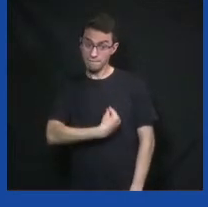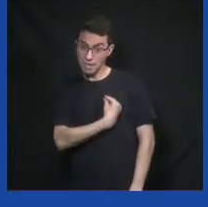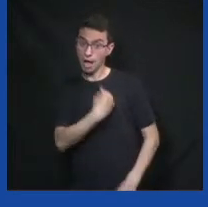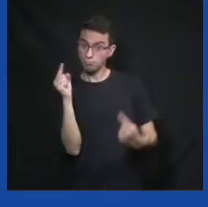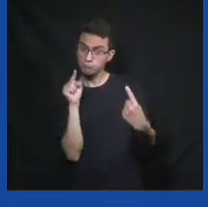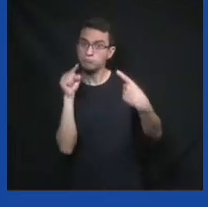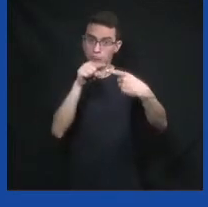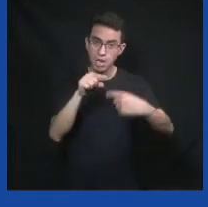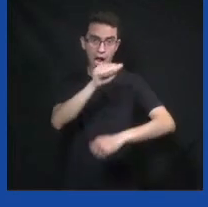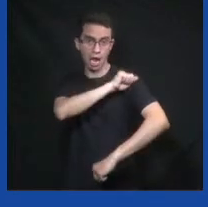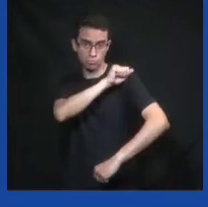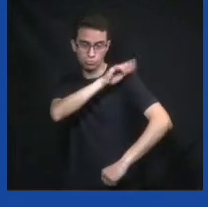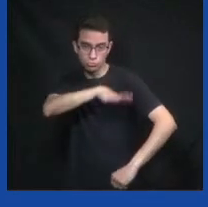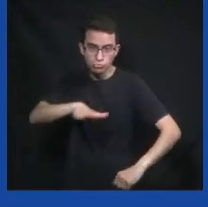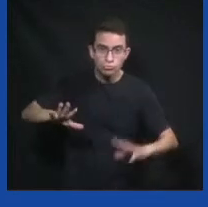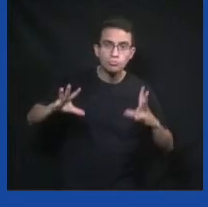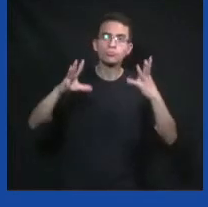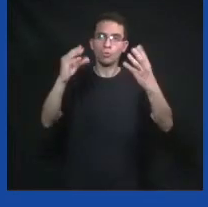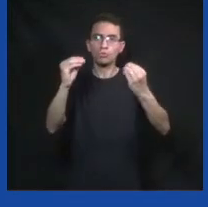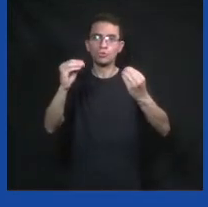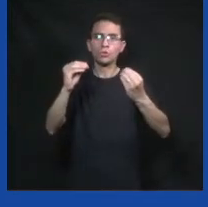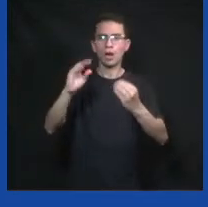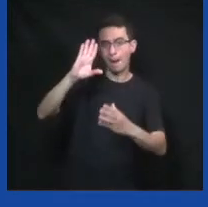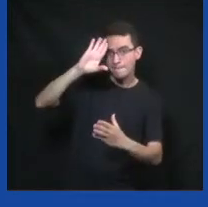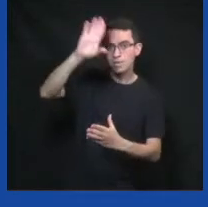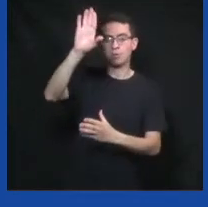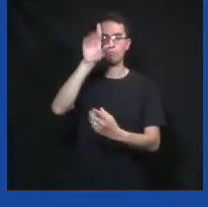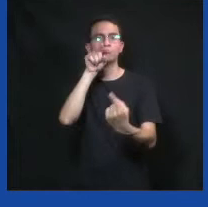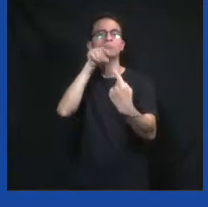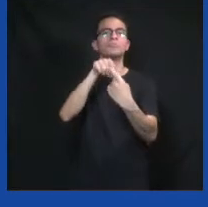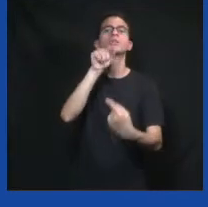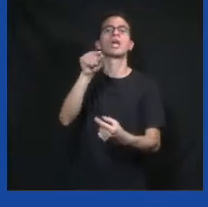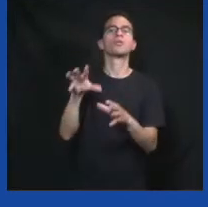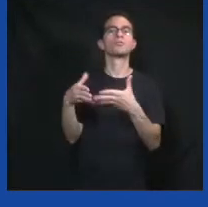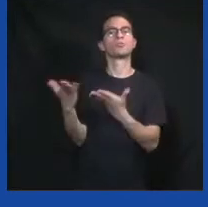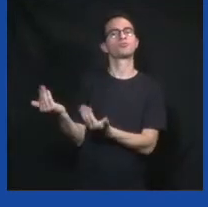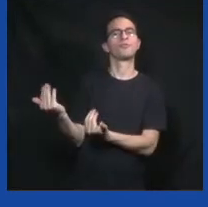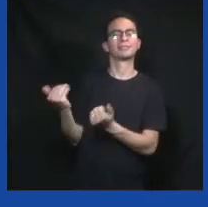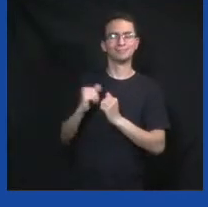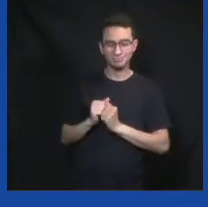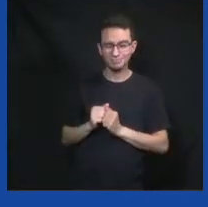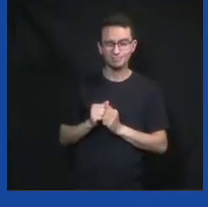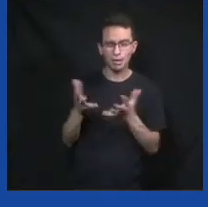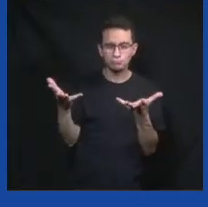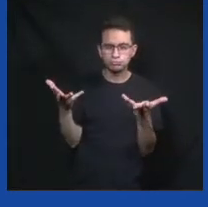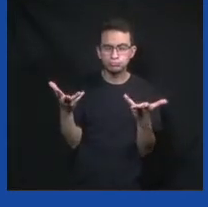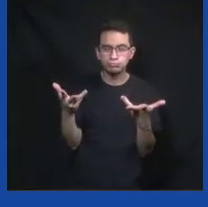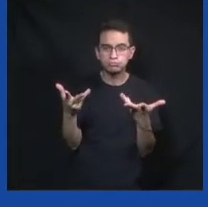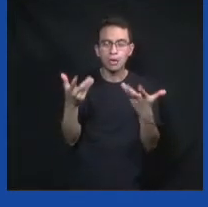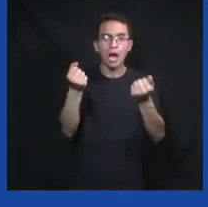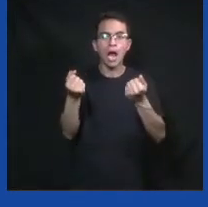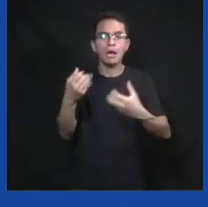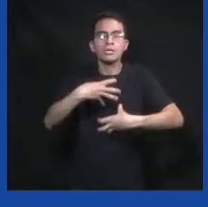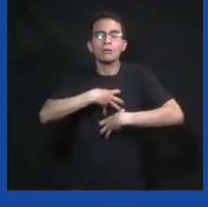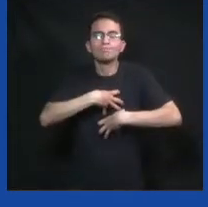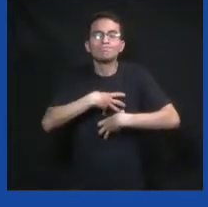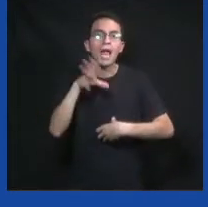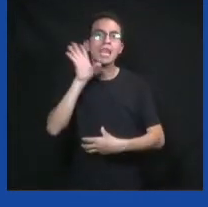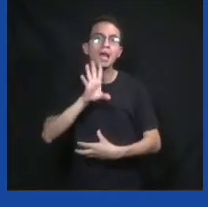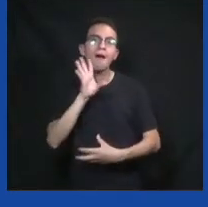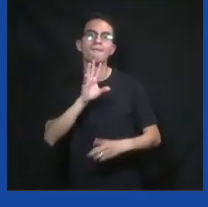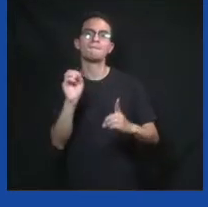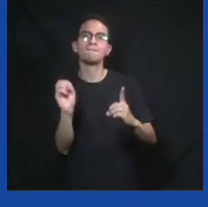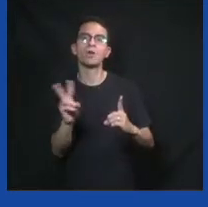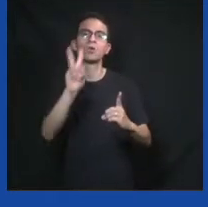educação política, especialmente para jovens, que eu acredito muito, né? O primeiro é tornar atrativo. Tem que ser legal, tem que conectar com os valores, com os interesses,